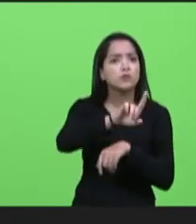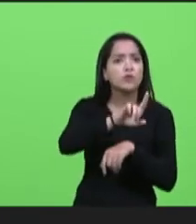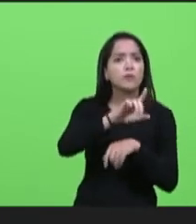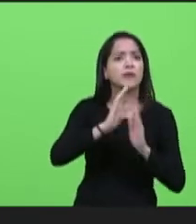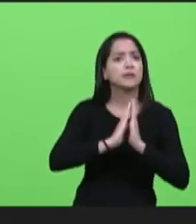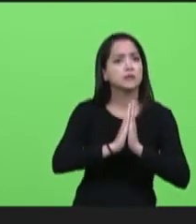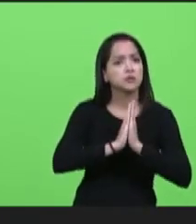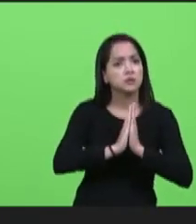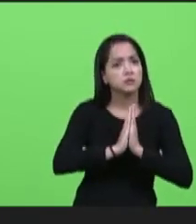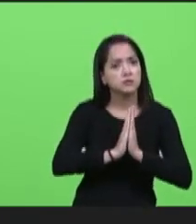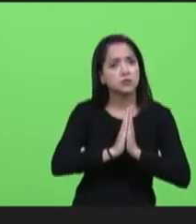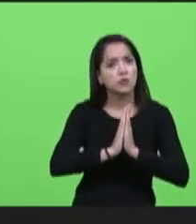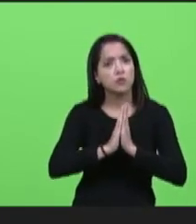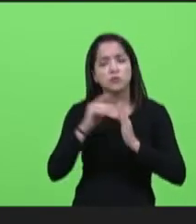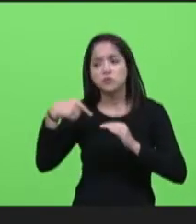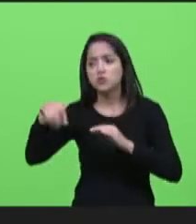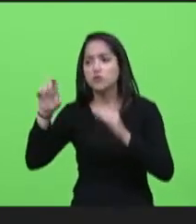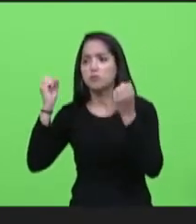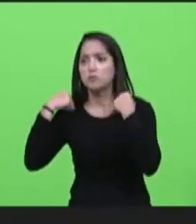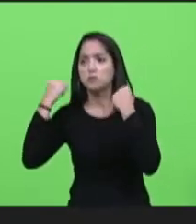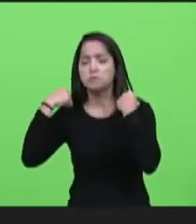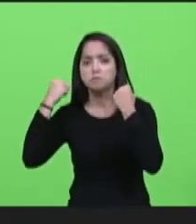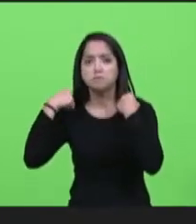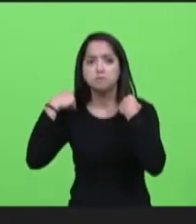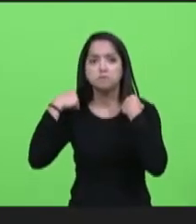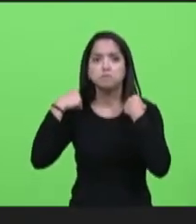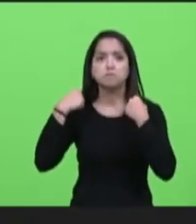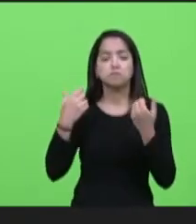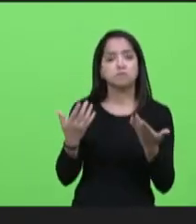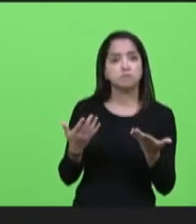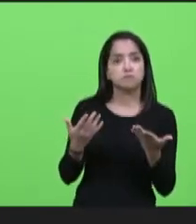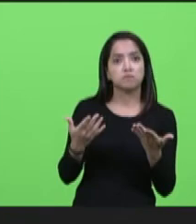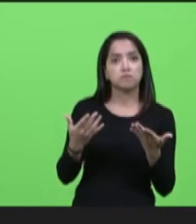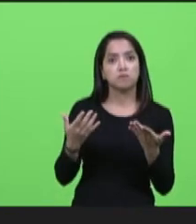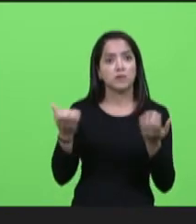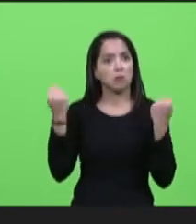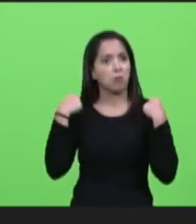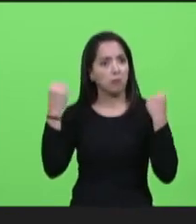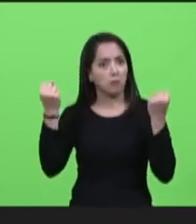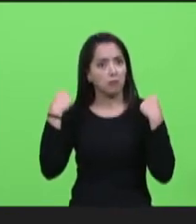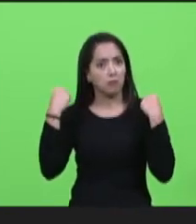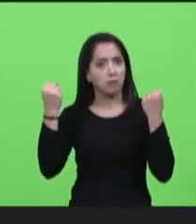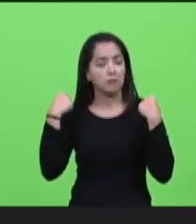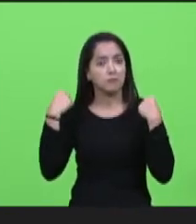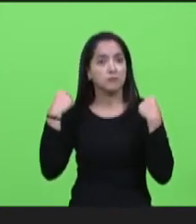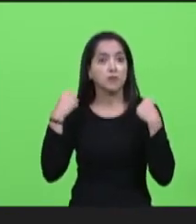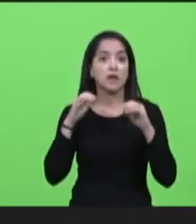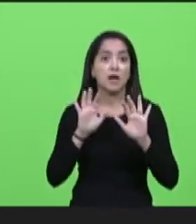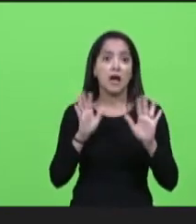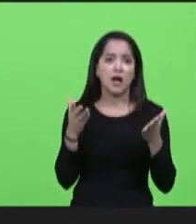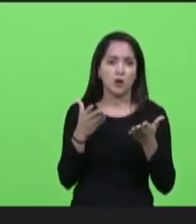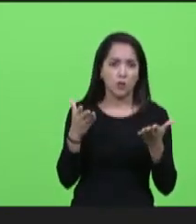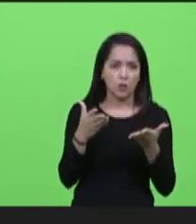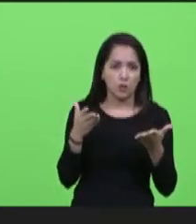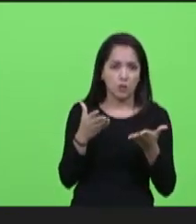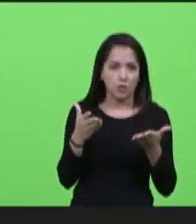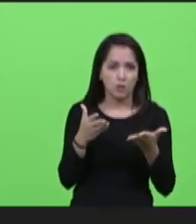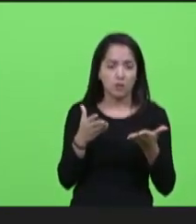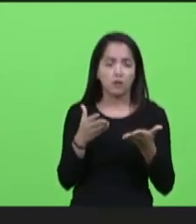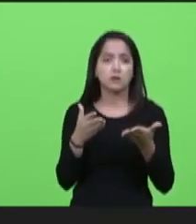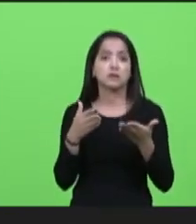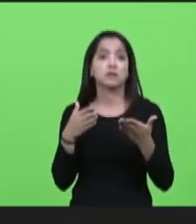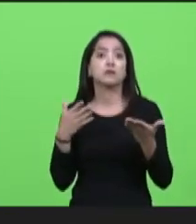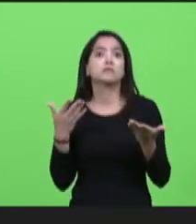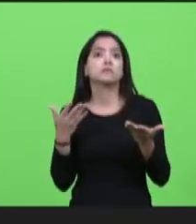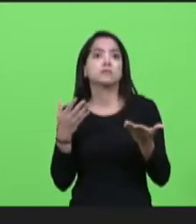está dizendo se eu vou para a academia fazer um rola, fazer meu gil lá tranquilo, lá, se eu vou puxar um ferro. Agora, querer invadir o parlamento agora e